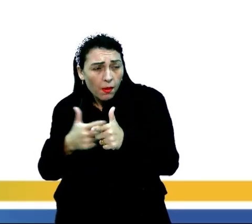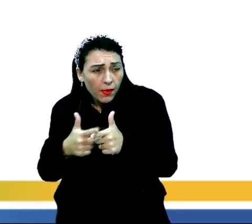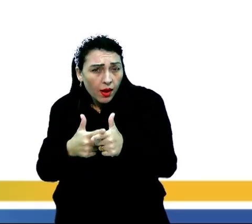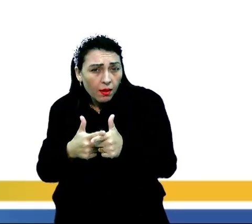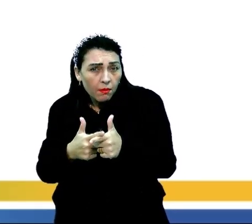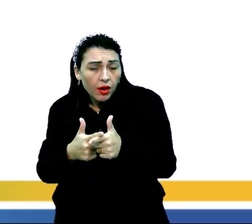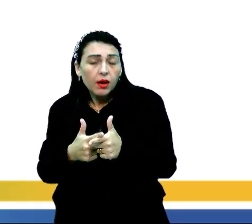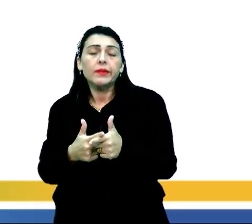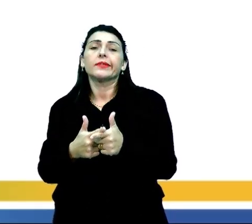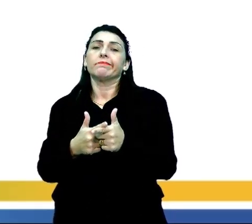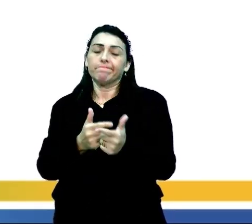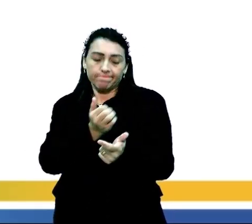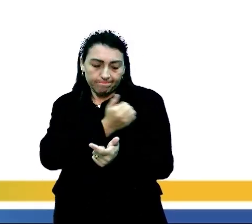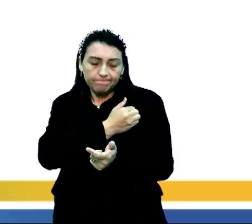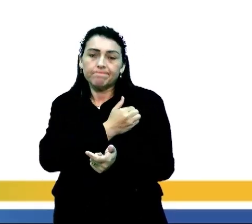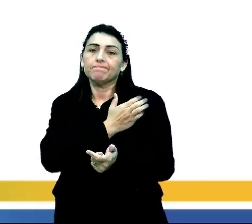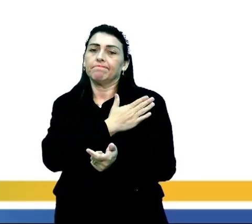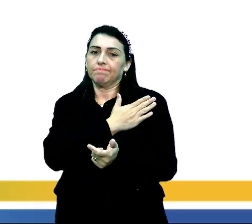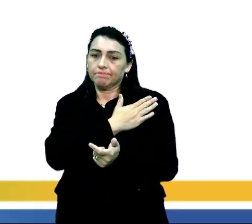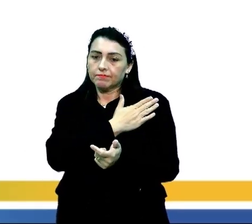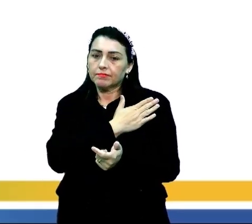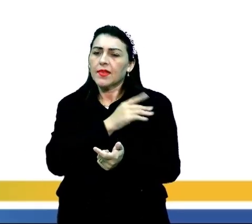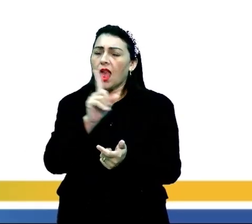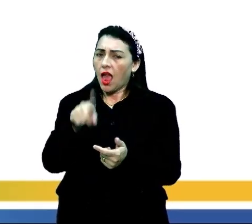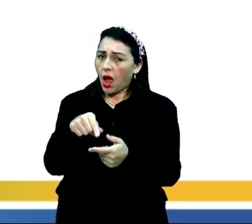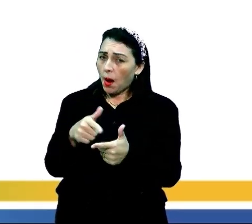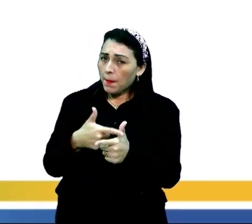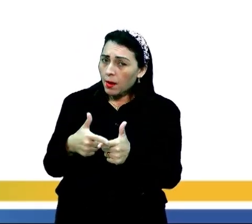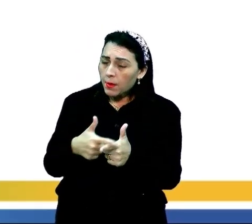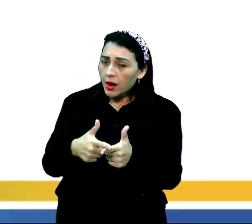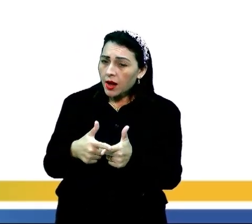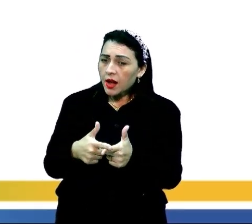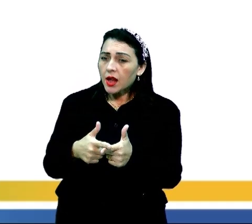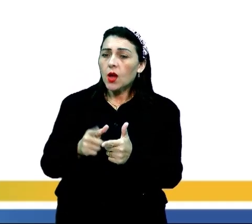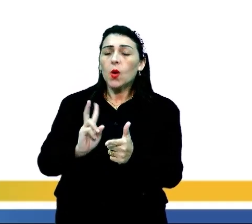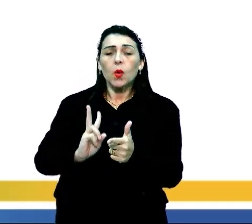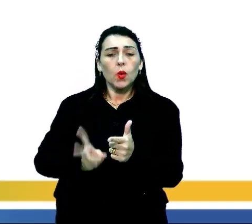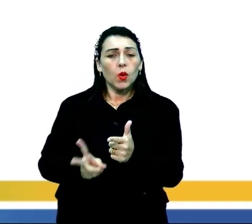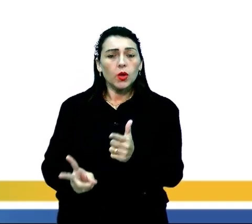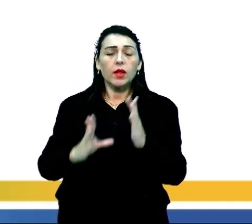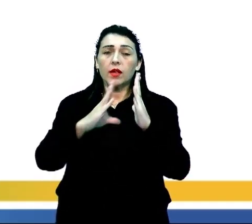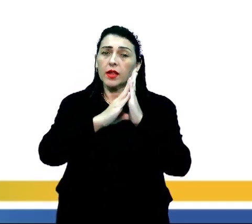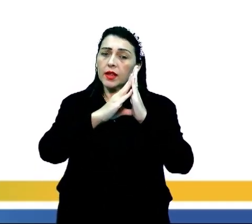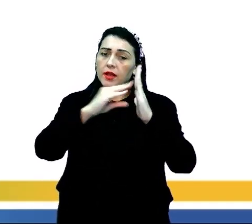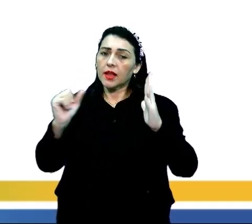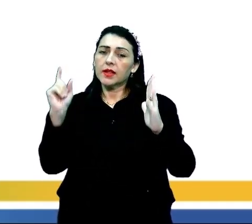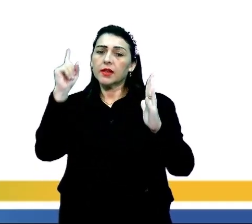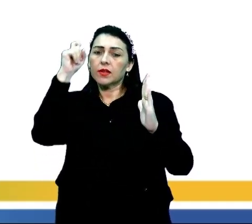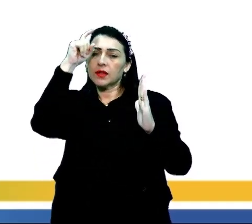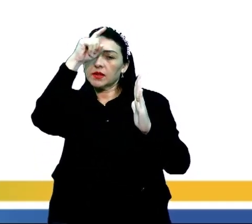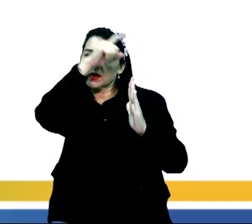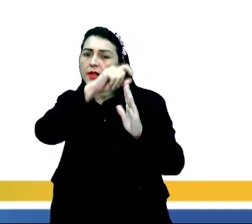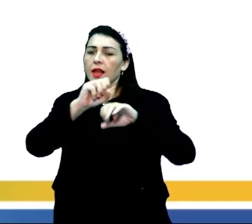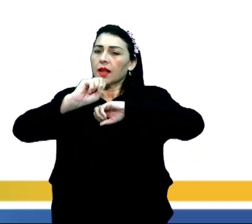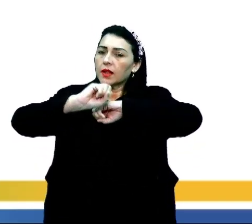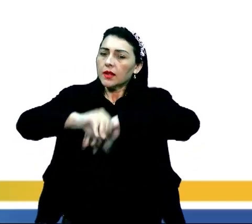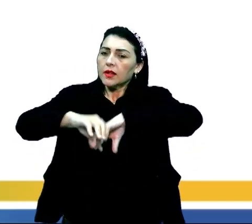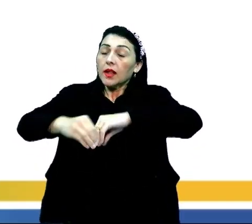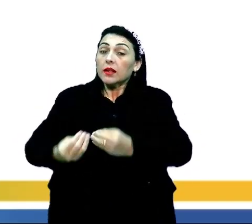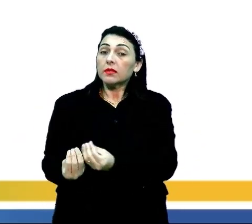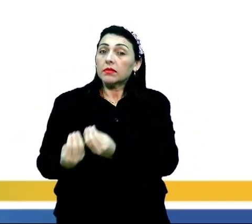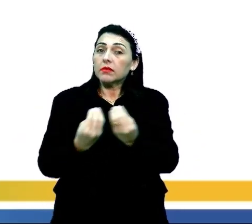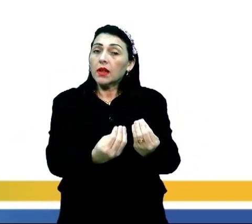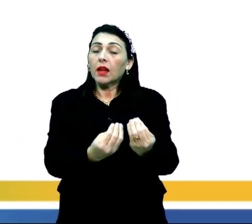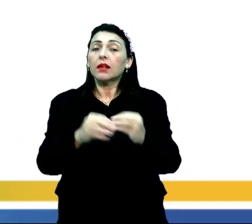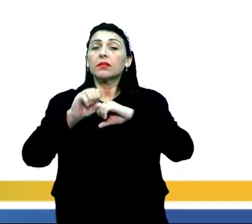gente? Preconceito é um problema? Permanece e se reflete na precária condição